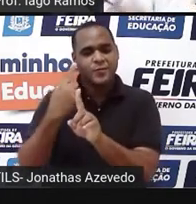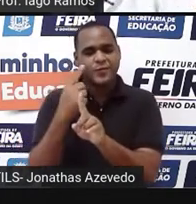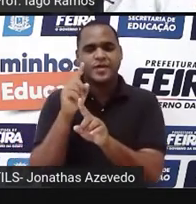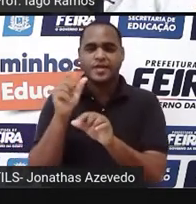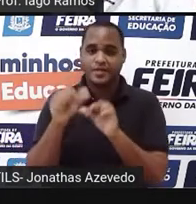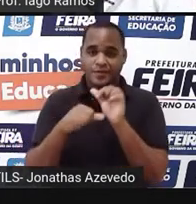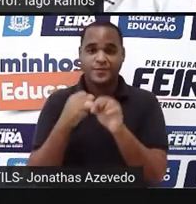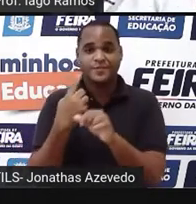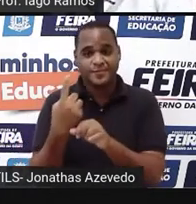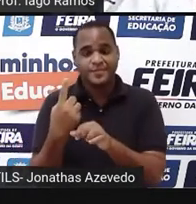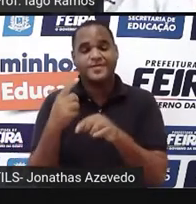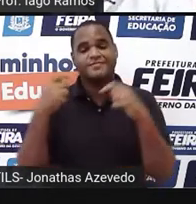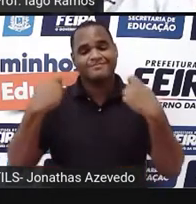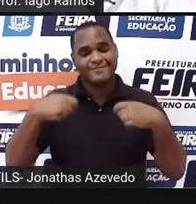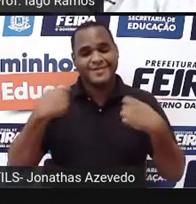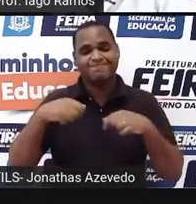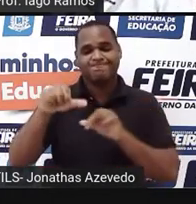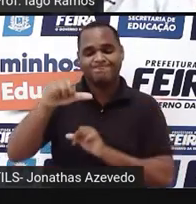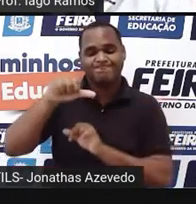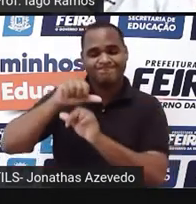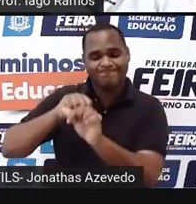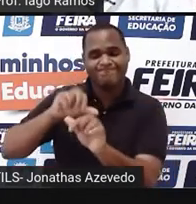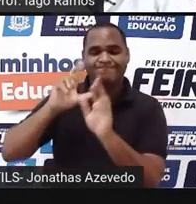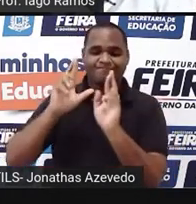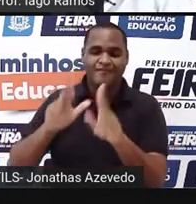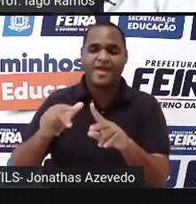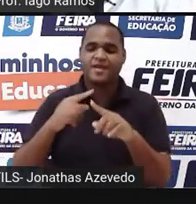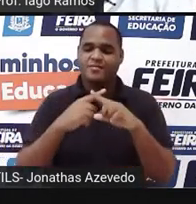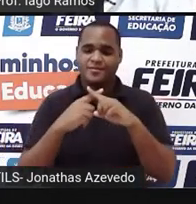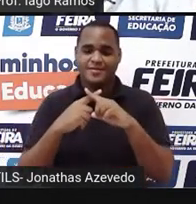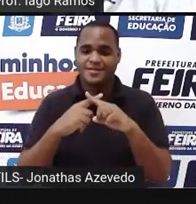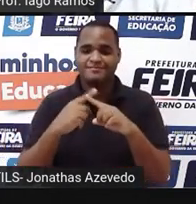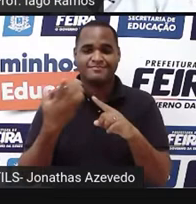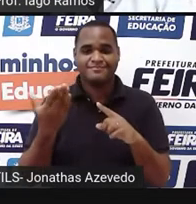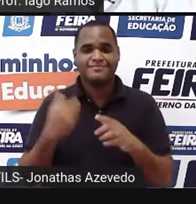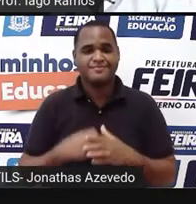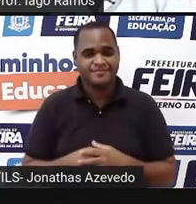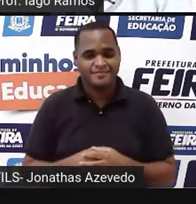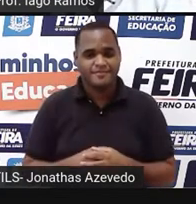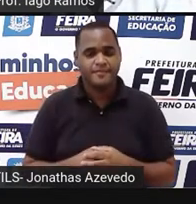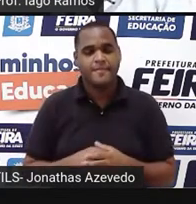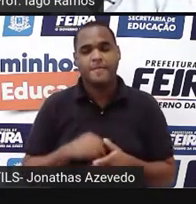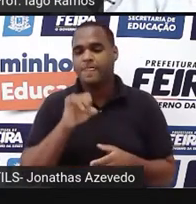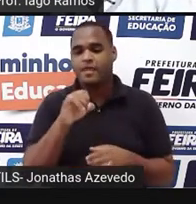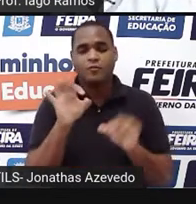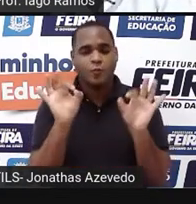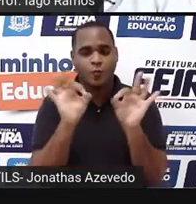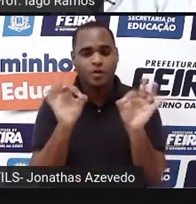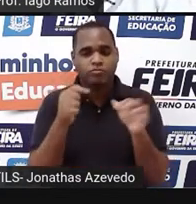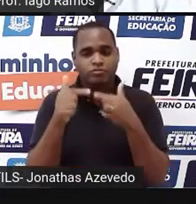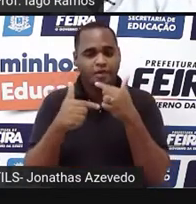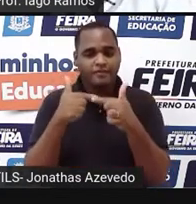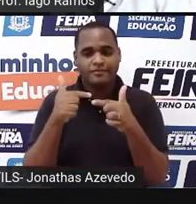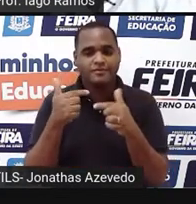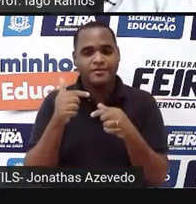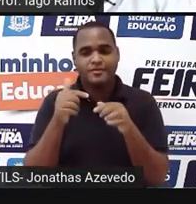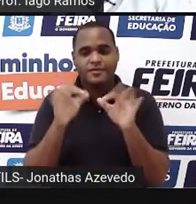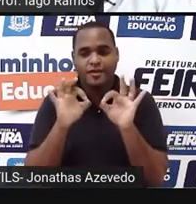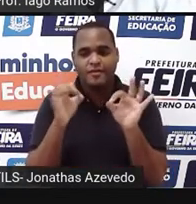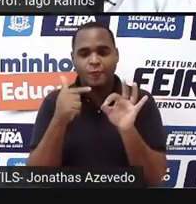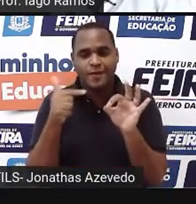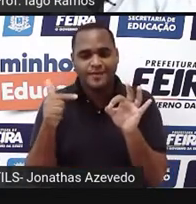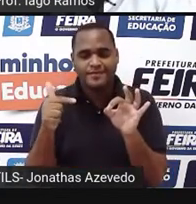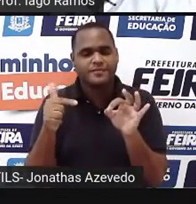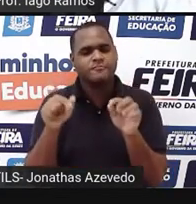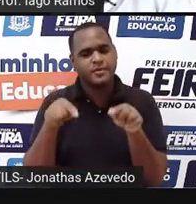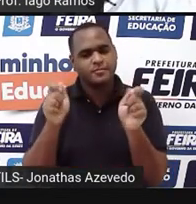1, tem que dar o oposto do que multiplica o x. Se não tem nada na frente do x, é porque é